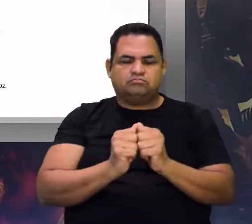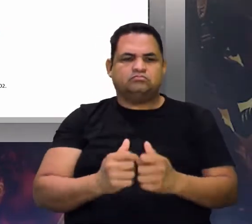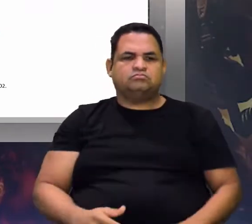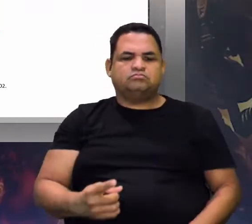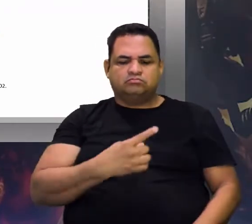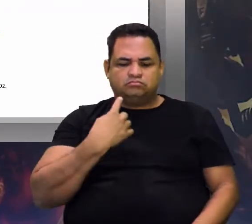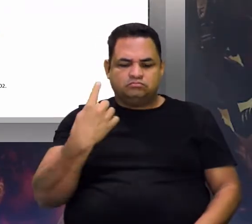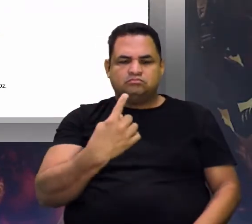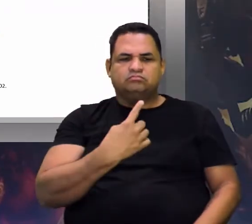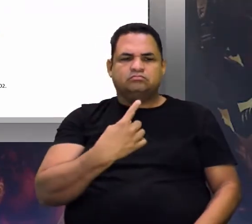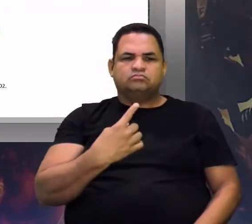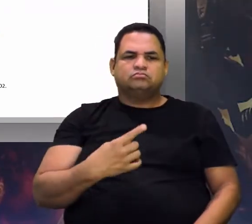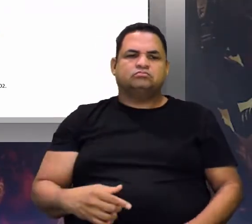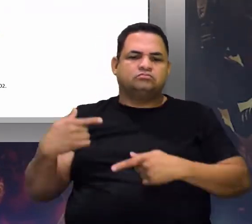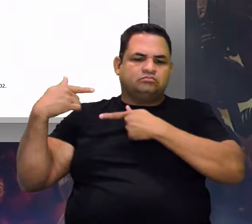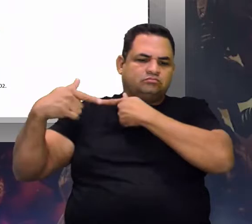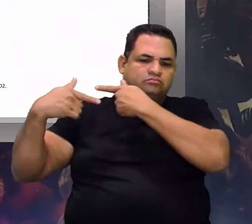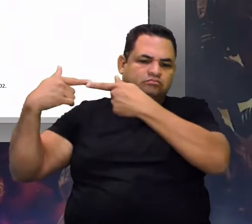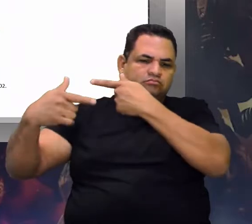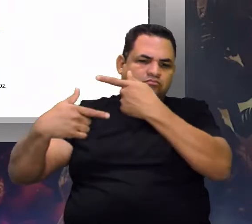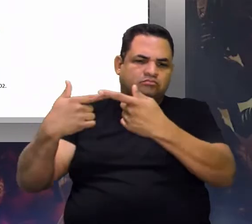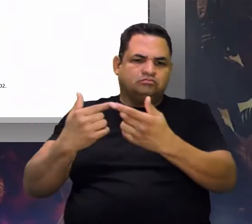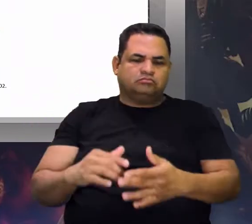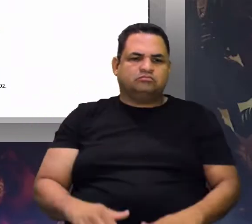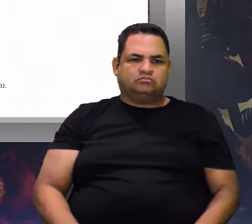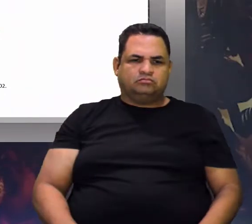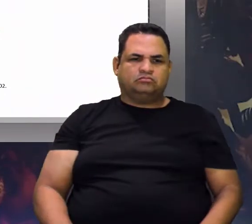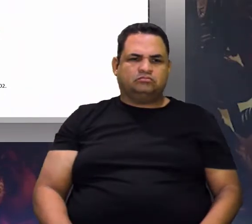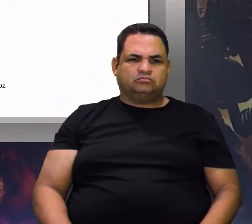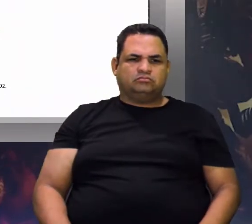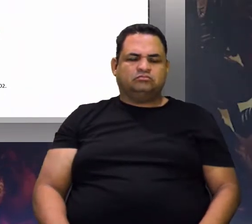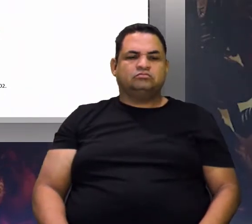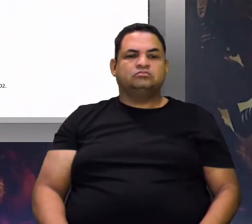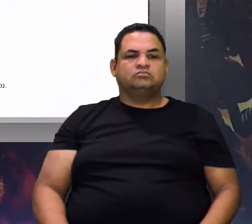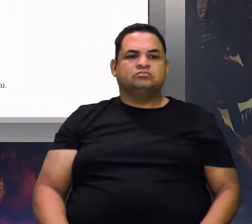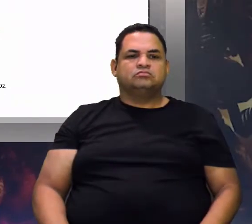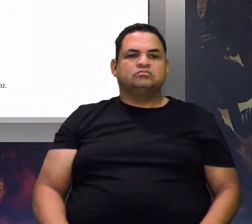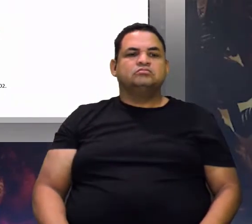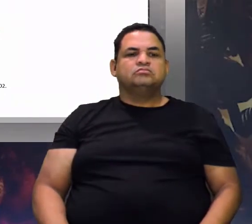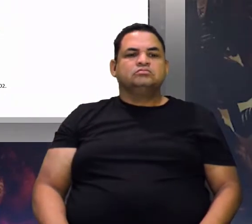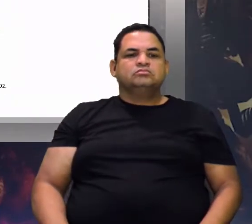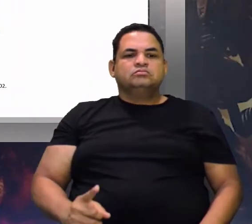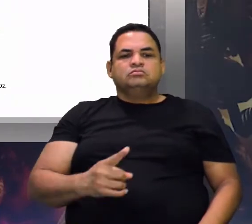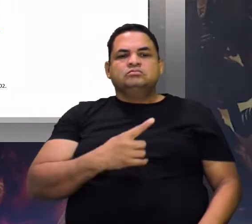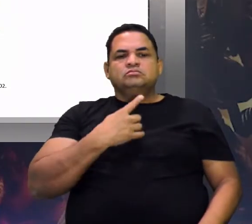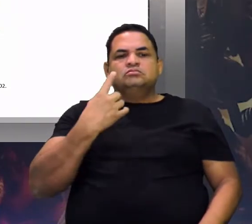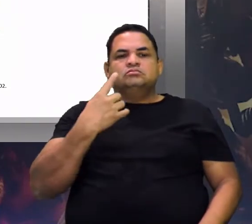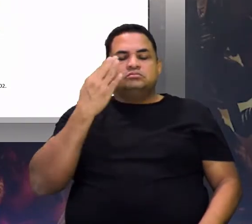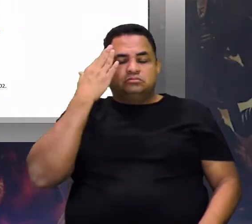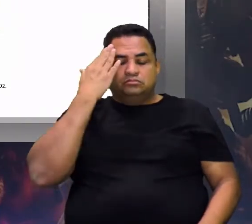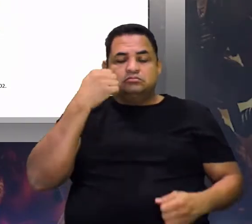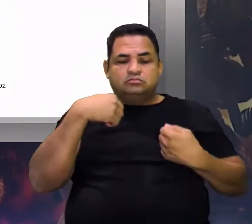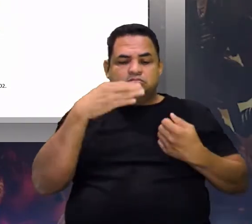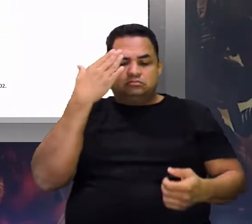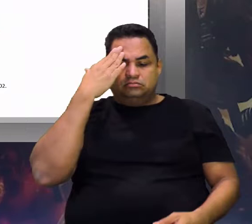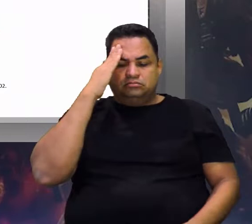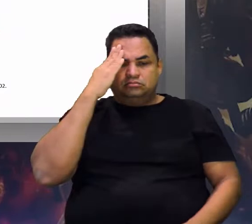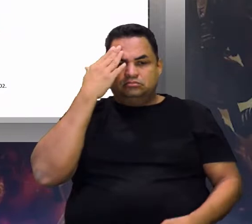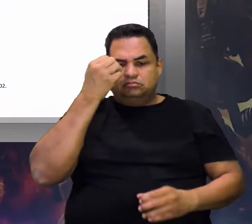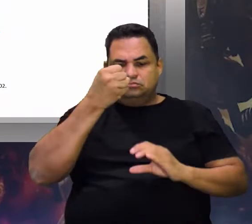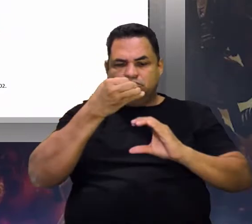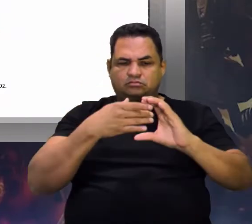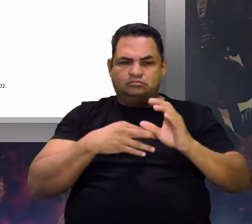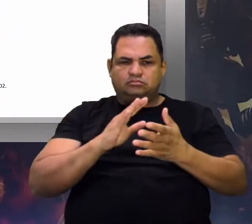conosco. Esses descendentes desse mesmo ancestral comum. Então, isso que nós temos que entender essa característica de